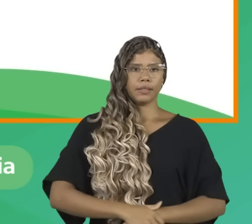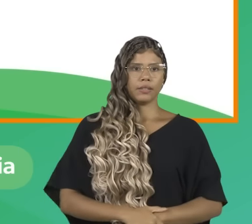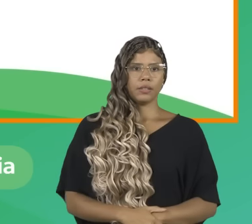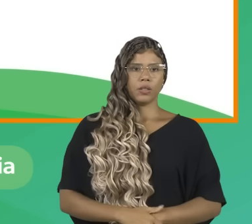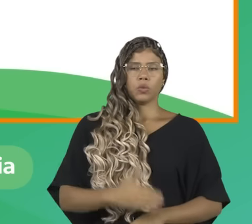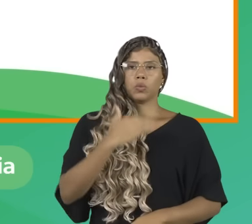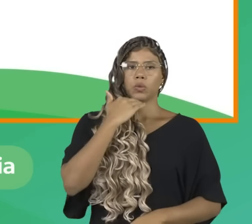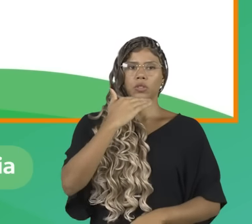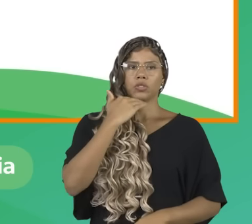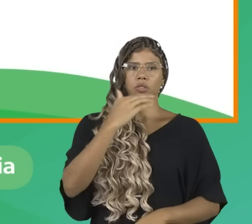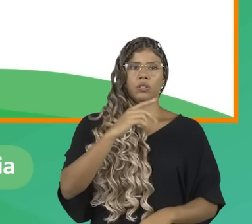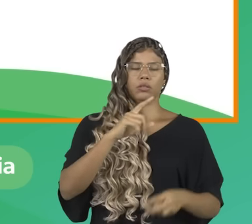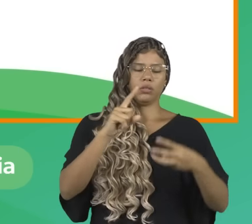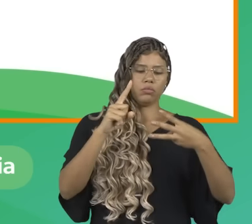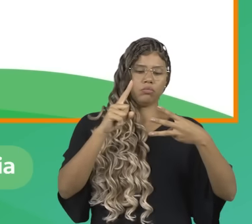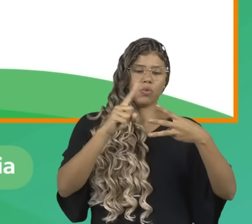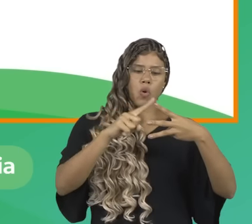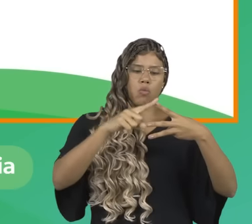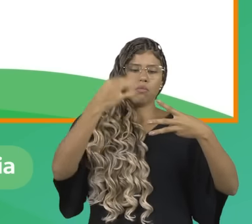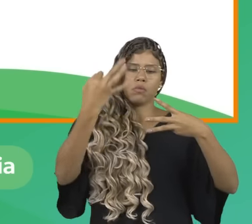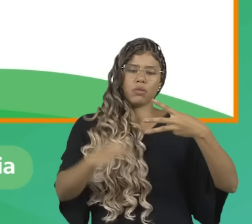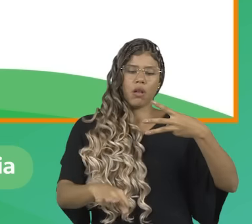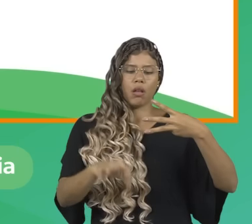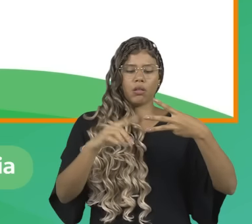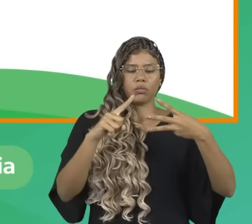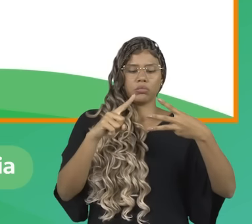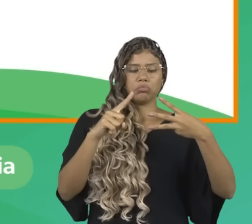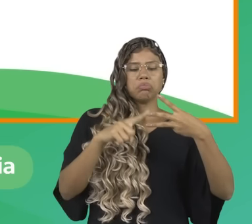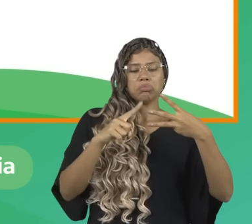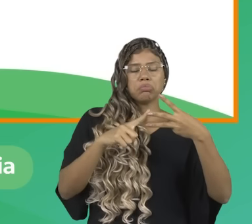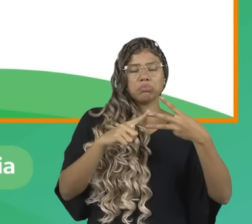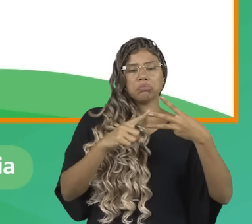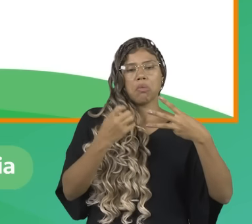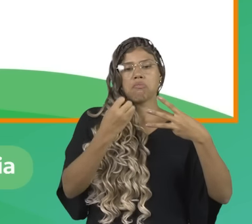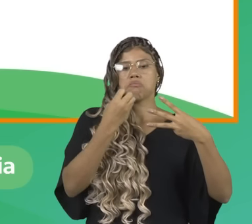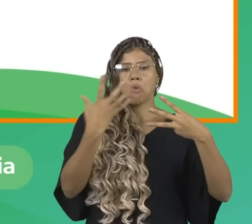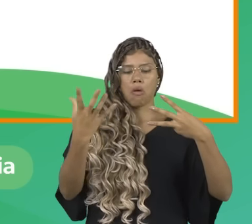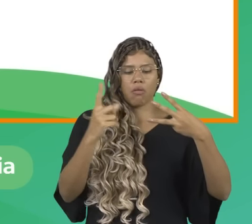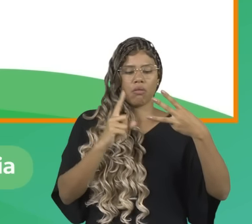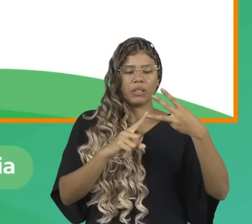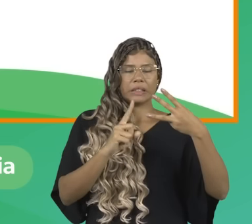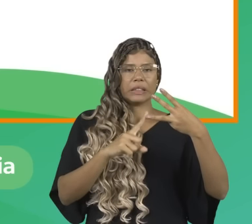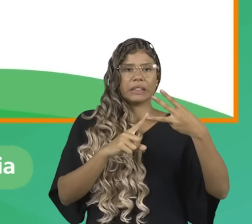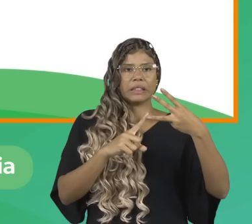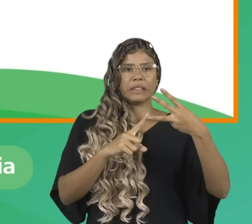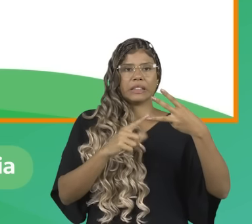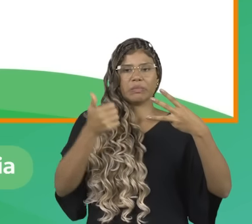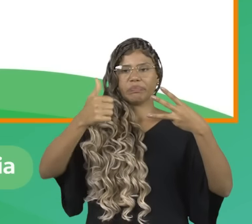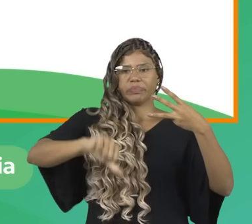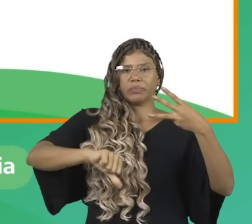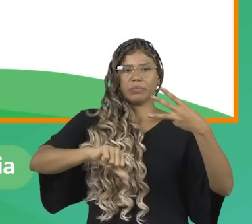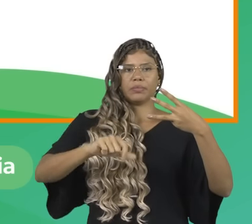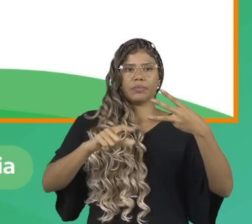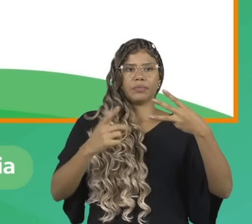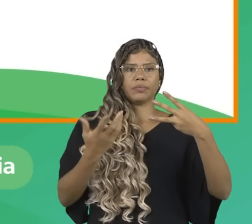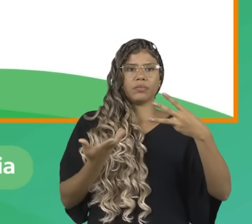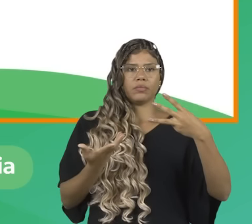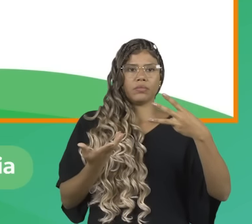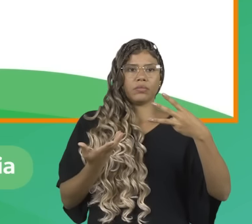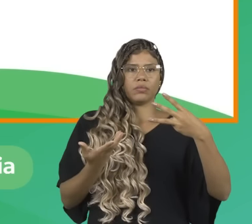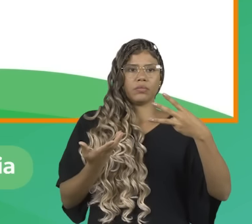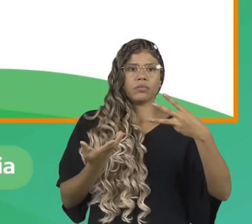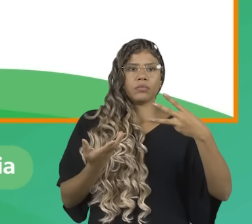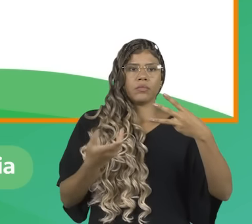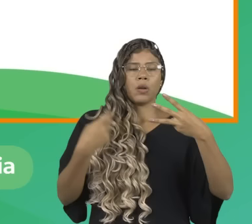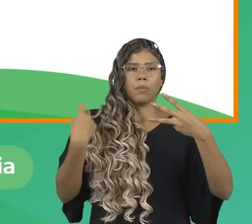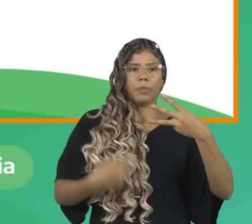você ter uma estratégia econômica adequada e você desrespeitar o aspecto sociocultural envolvido naquilo. Então, esse tripé, o equilíbrio entre